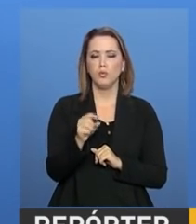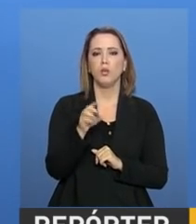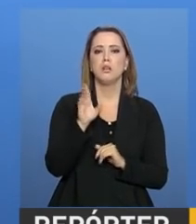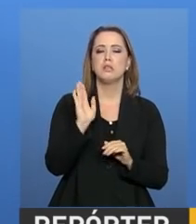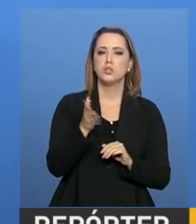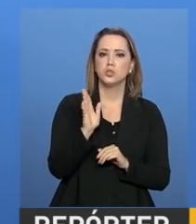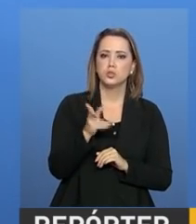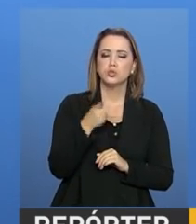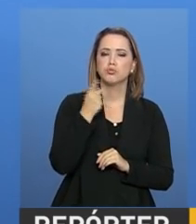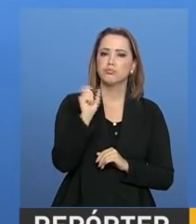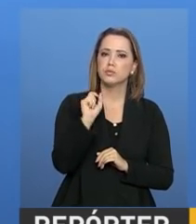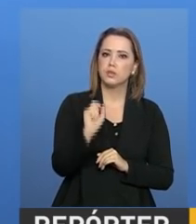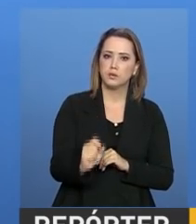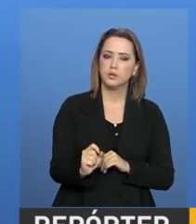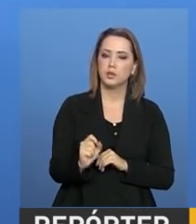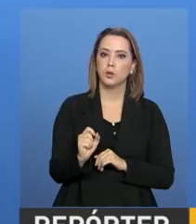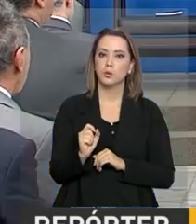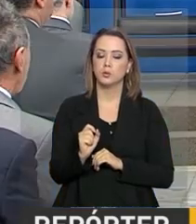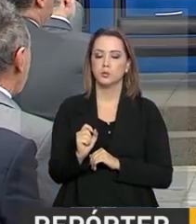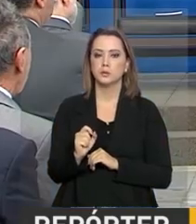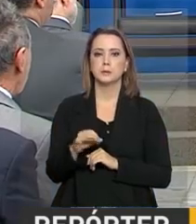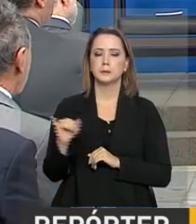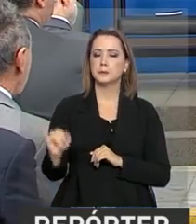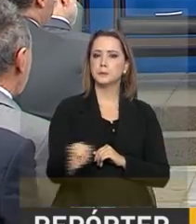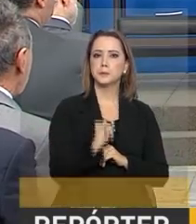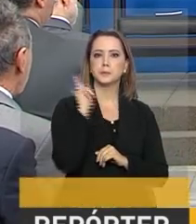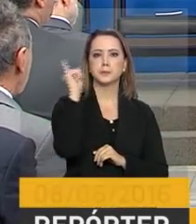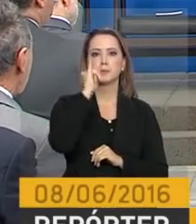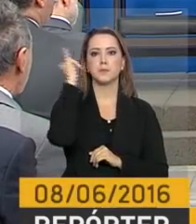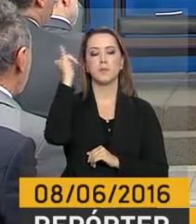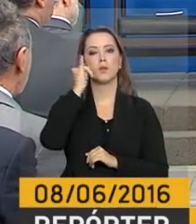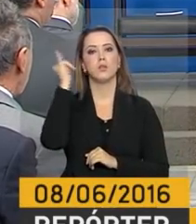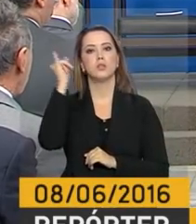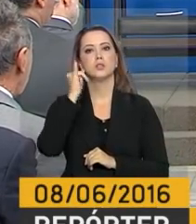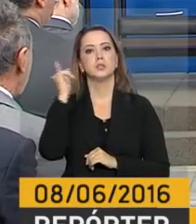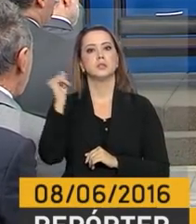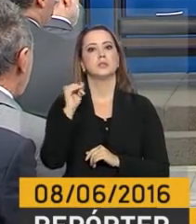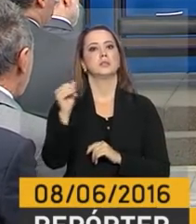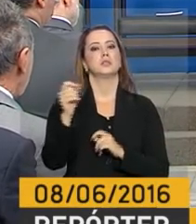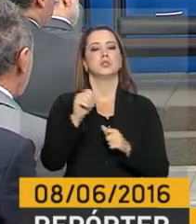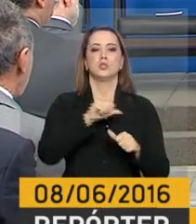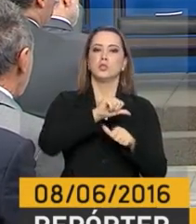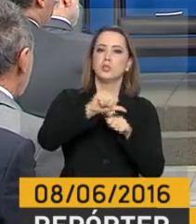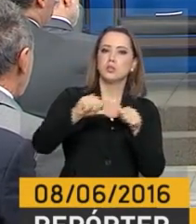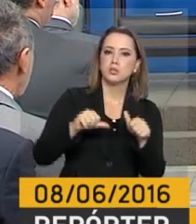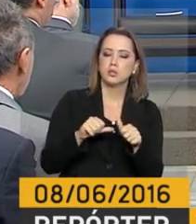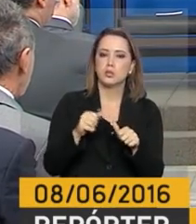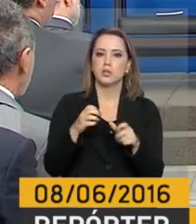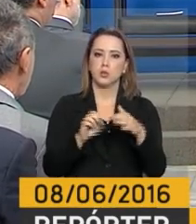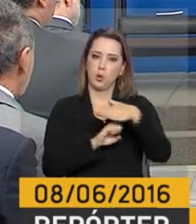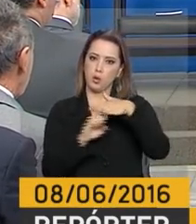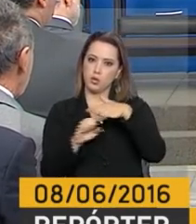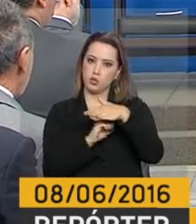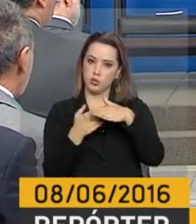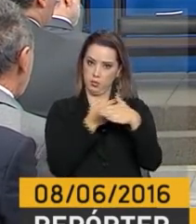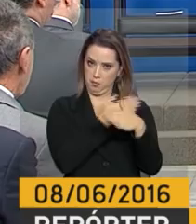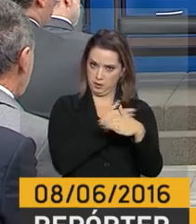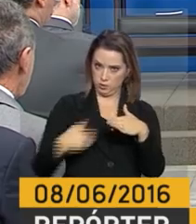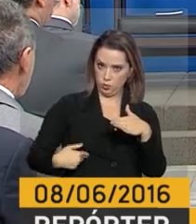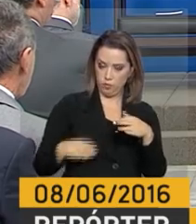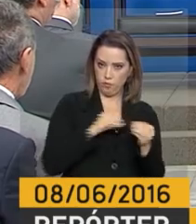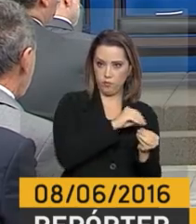mencionou a questão eh importantíssima das concessões com prioridade privatizações